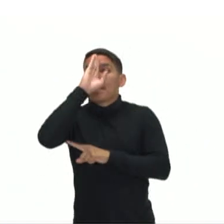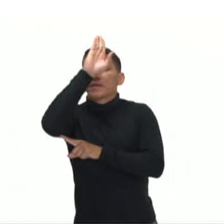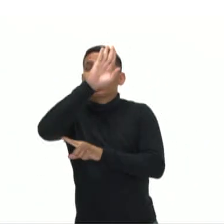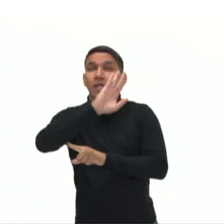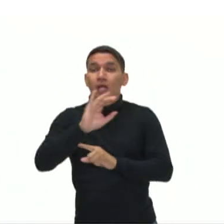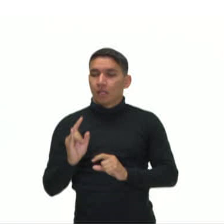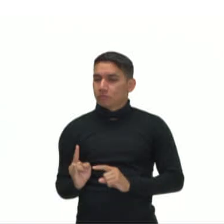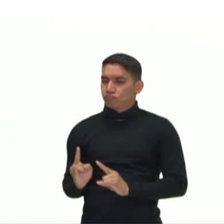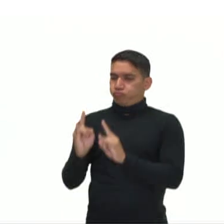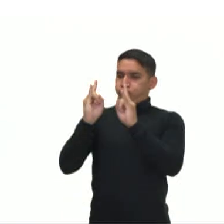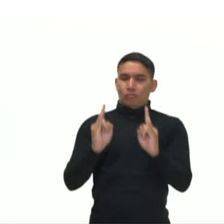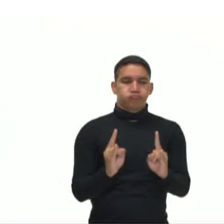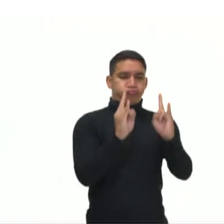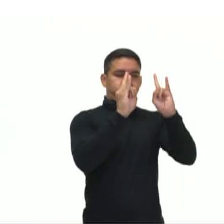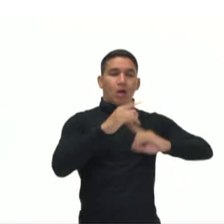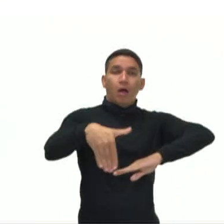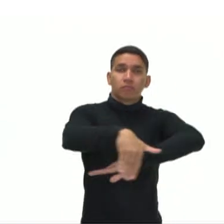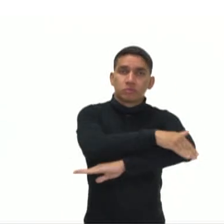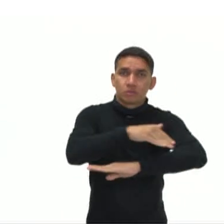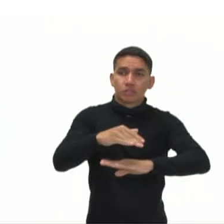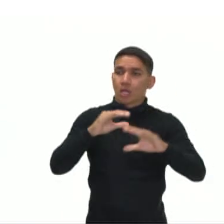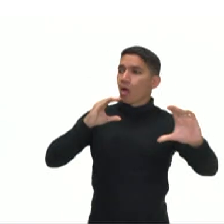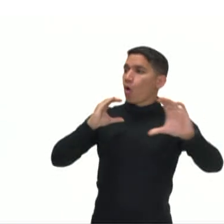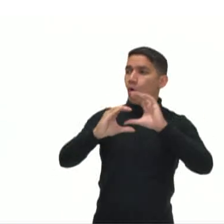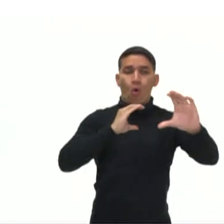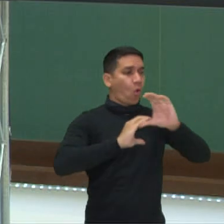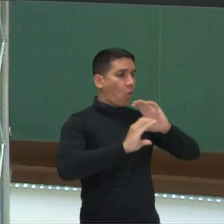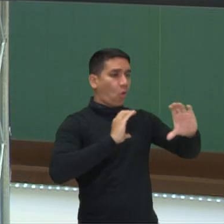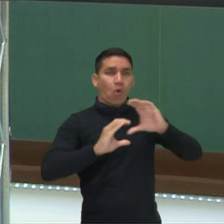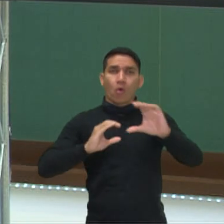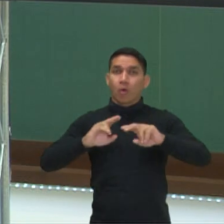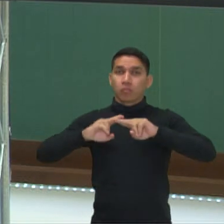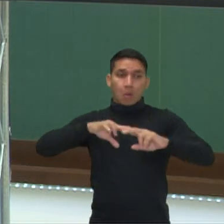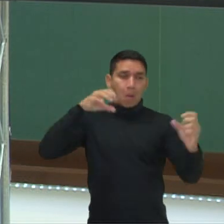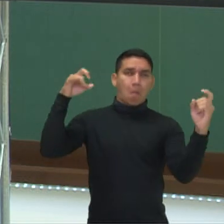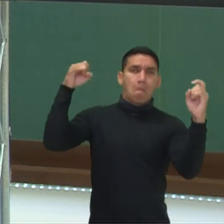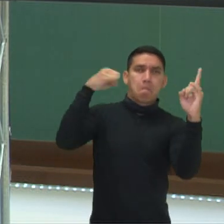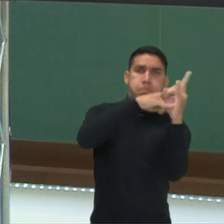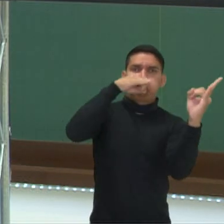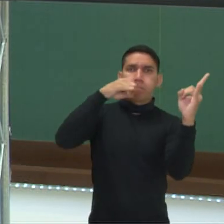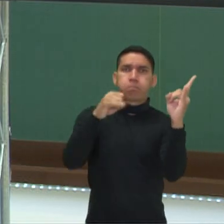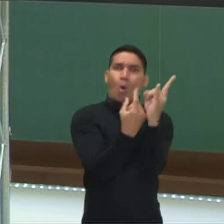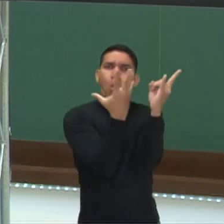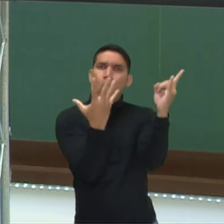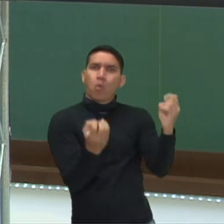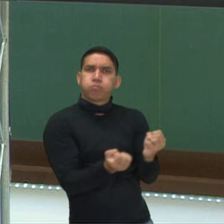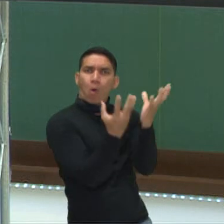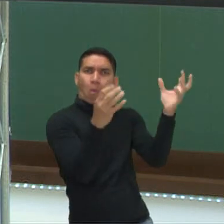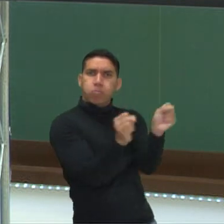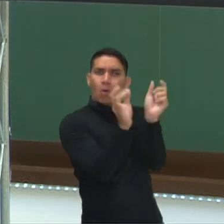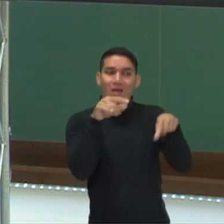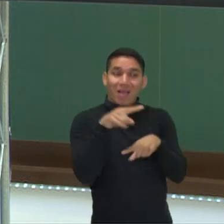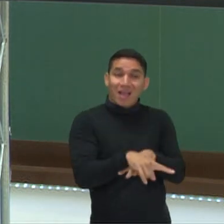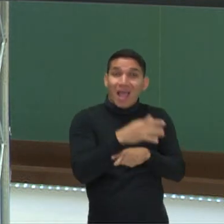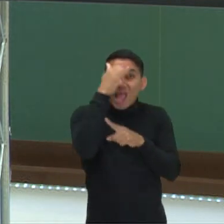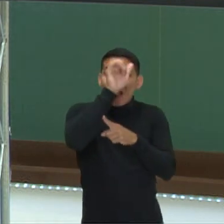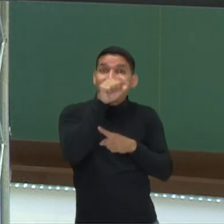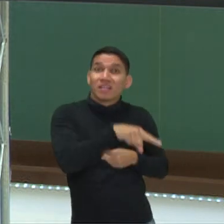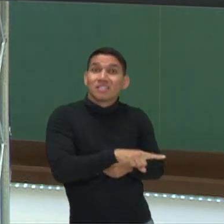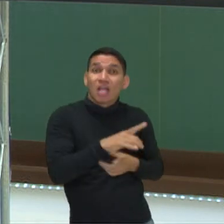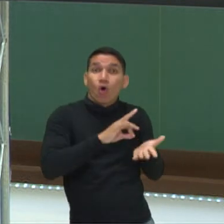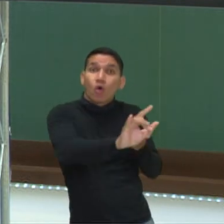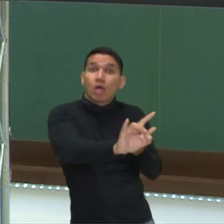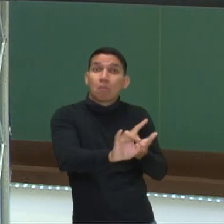torres de comunicação, as estradas. Então, deixar o inimigo aí sem grande poder de reação. A